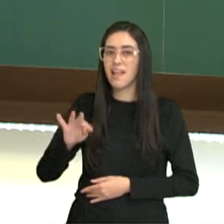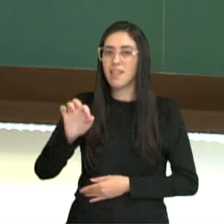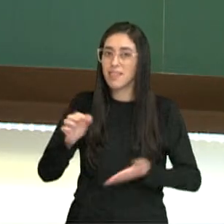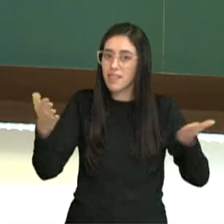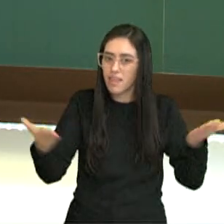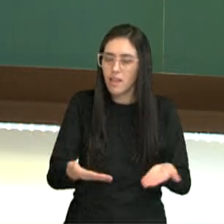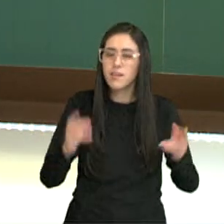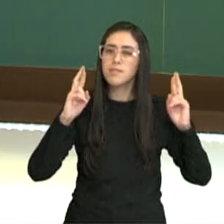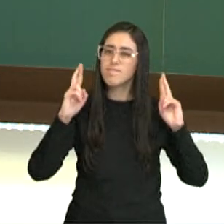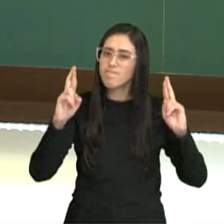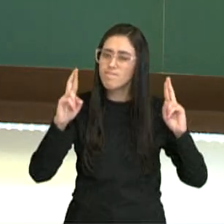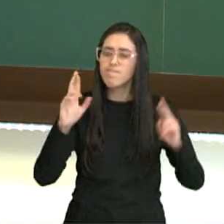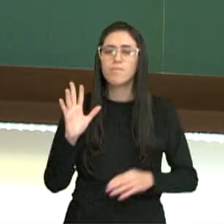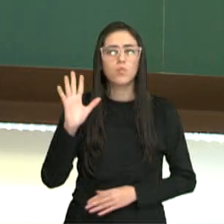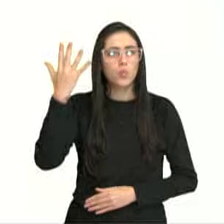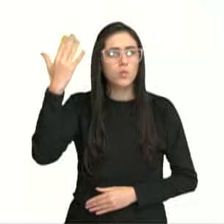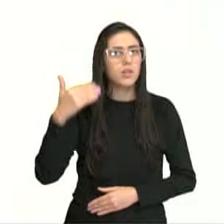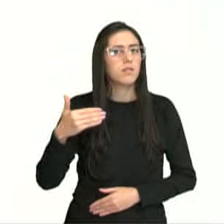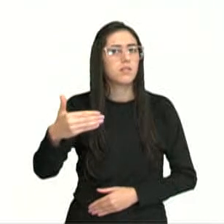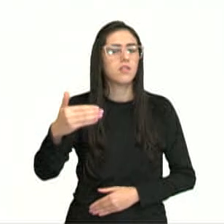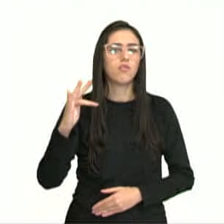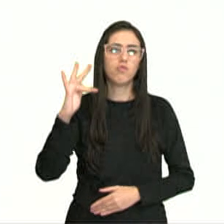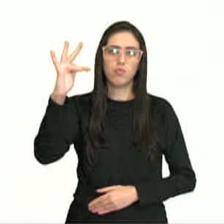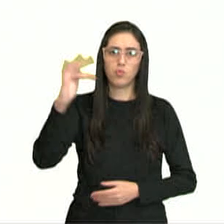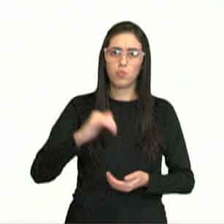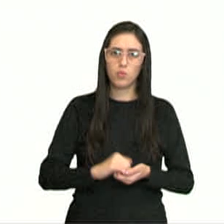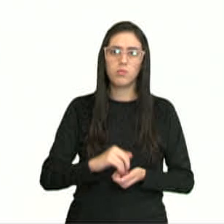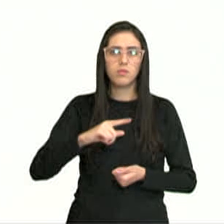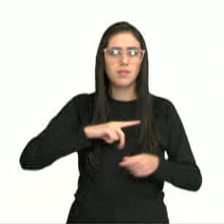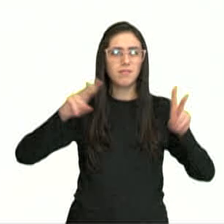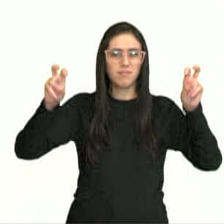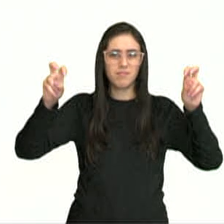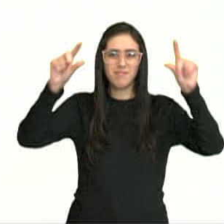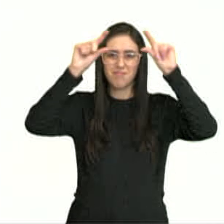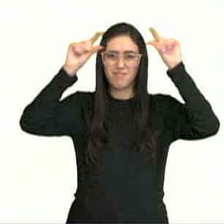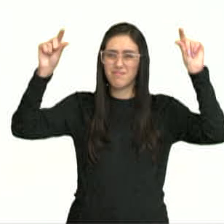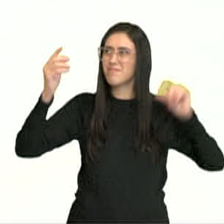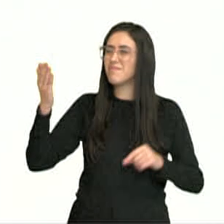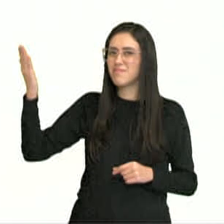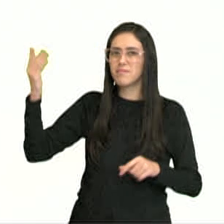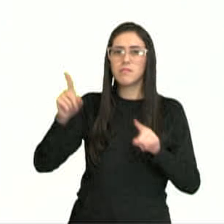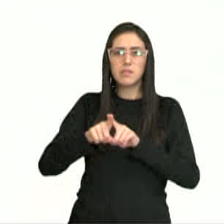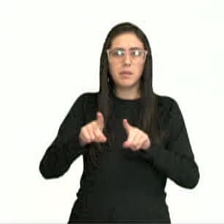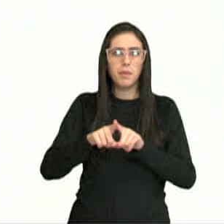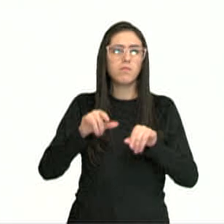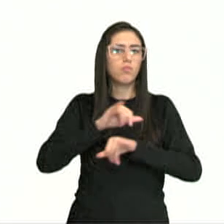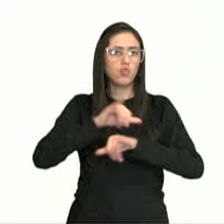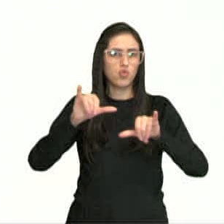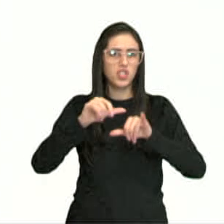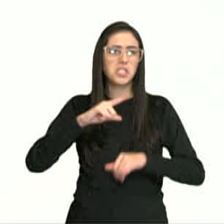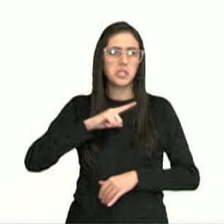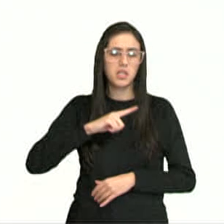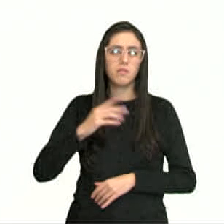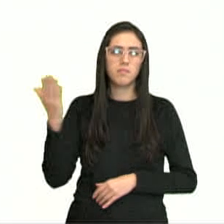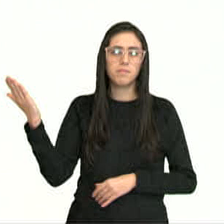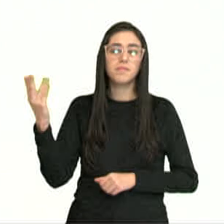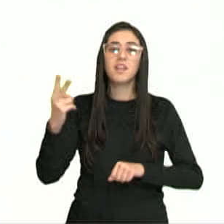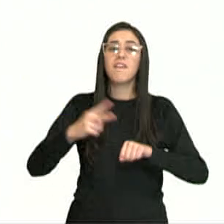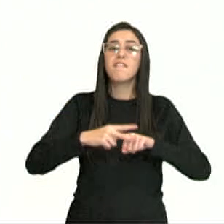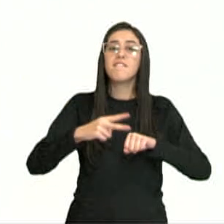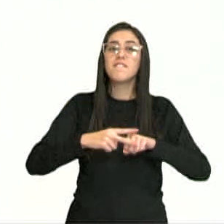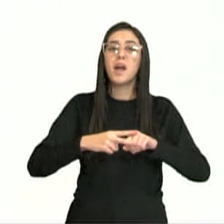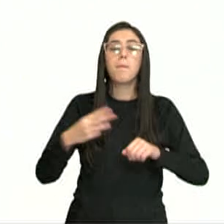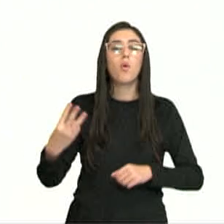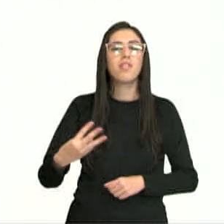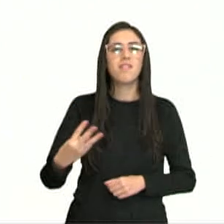que aconteça no futuro. Tanto no título como no restante da notícia, os verbos são empregados em